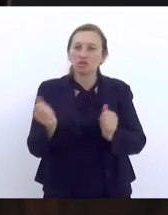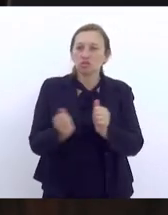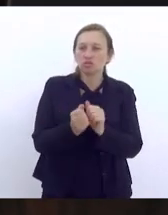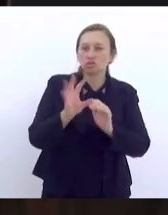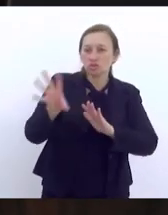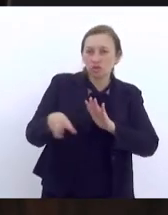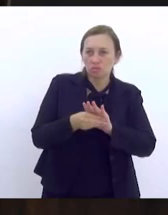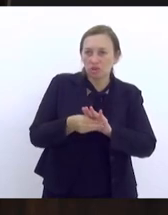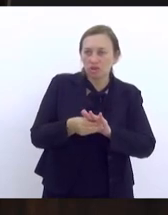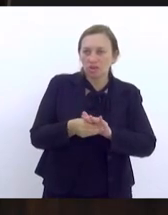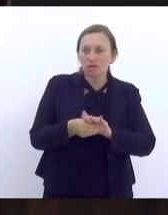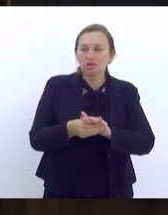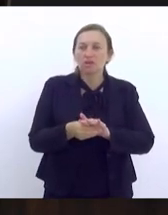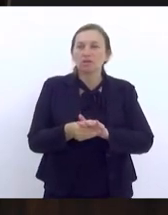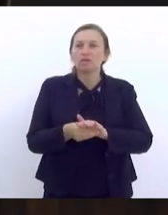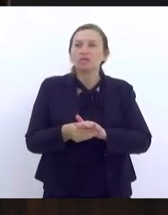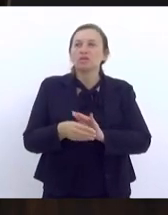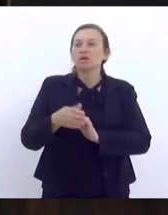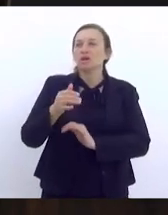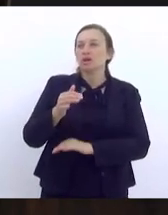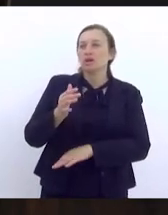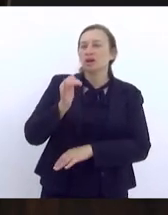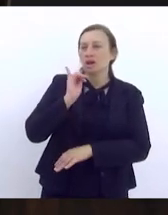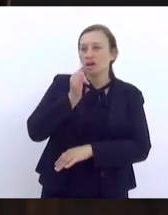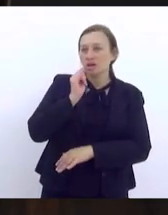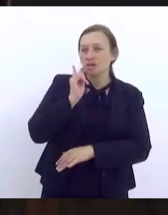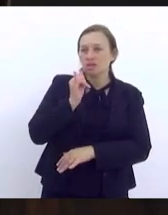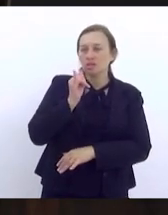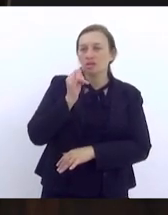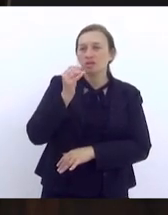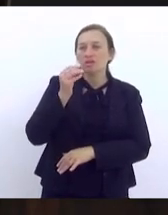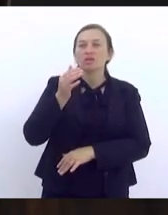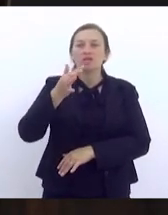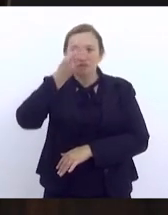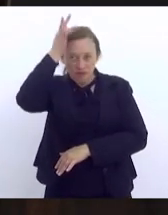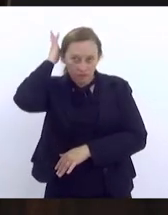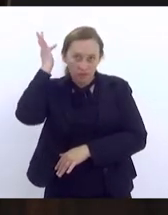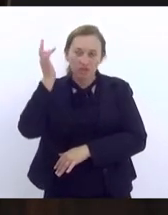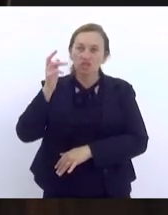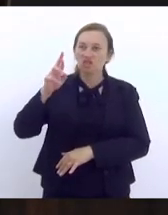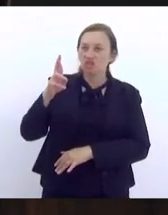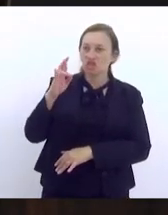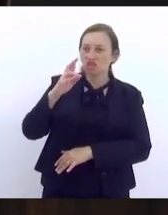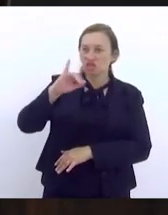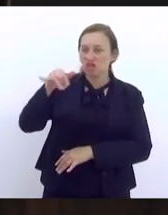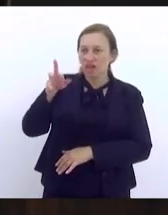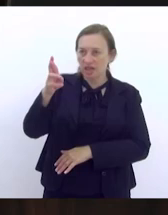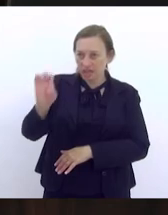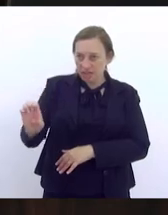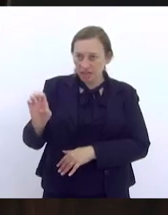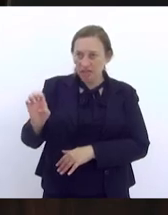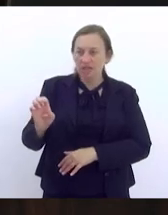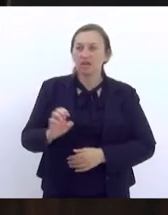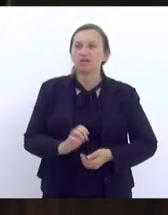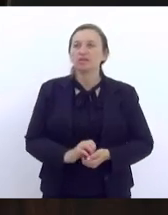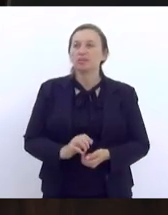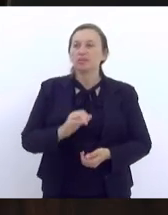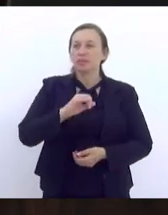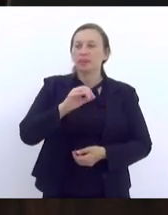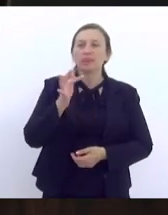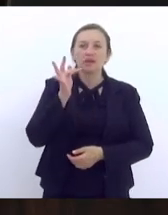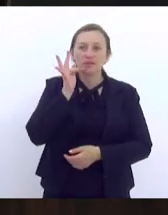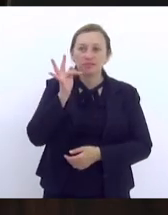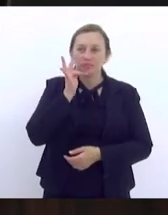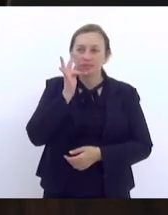relatório do Pacheco Jorge Felipe Neto Jari Oliveira Jorge